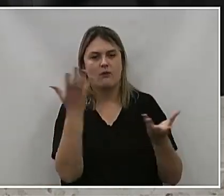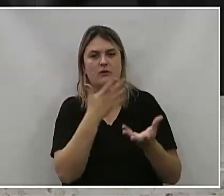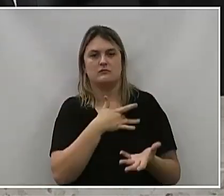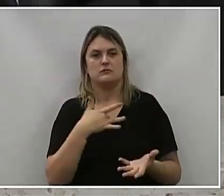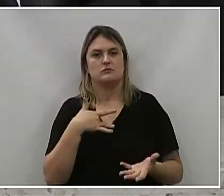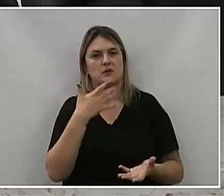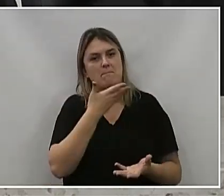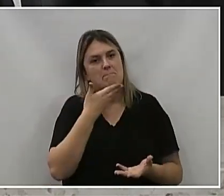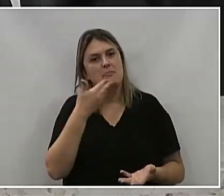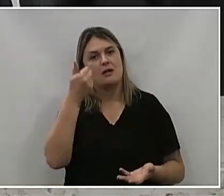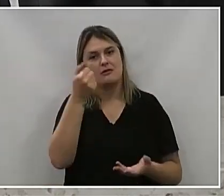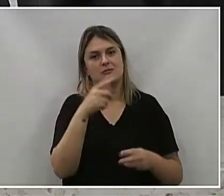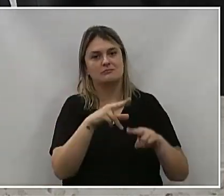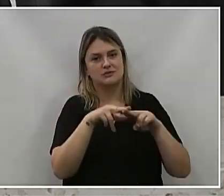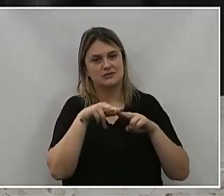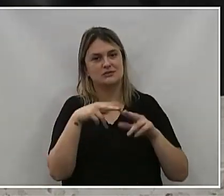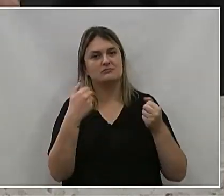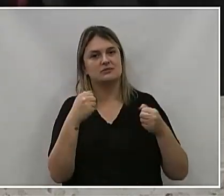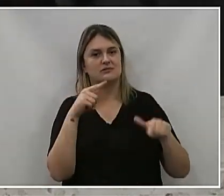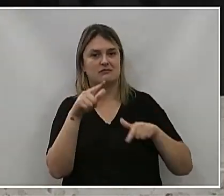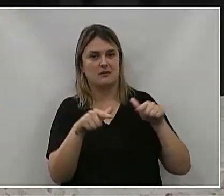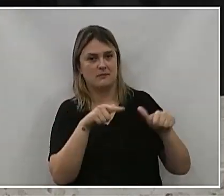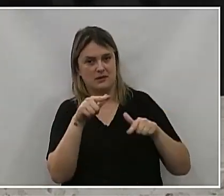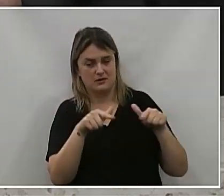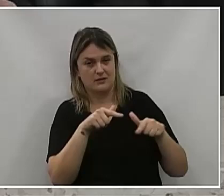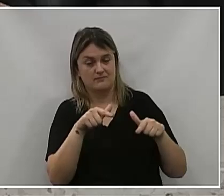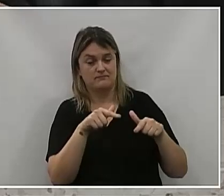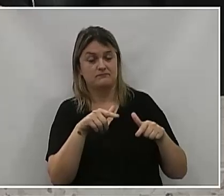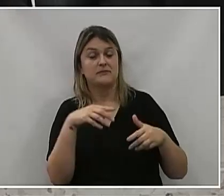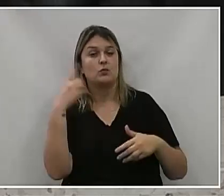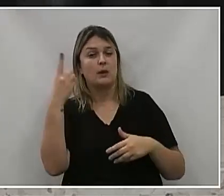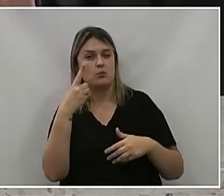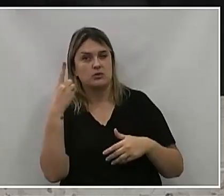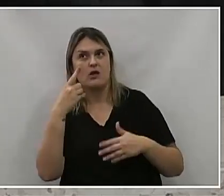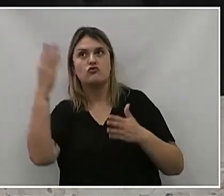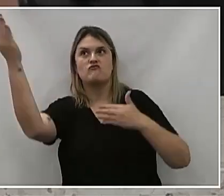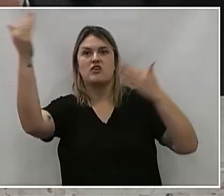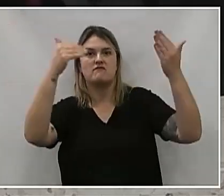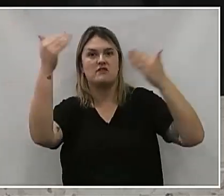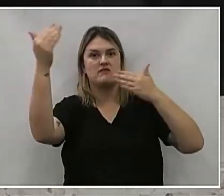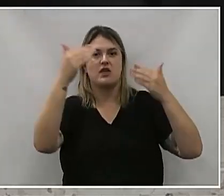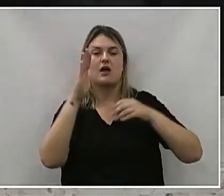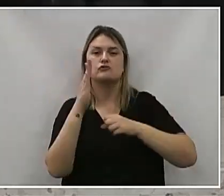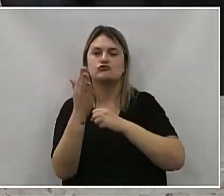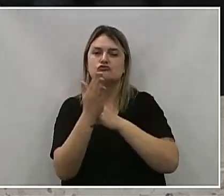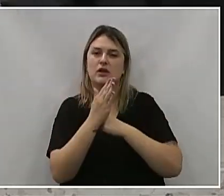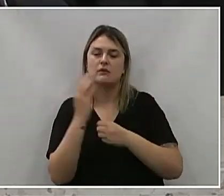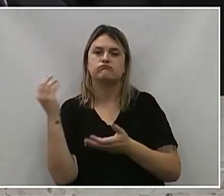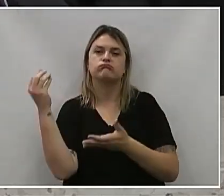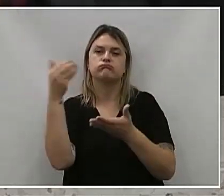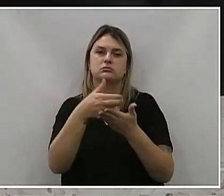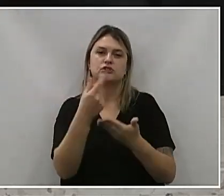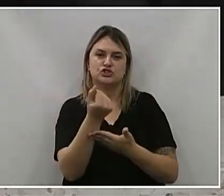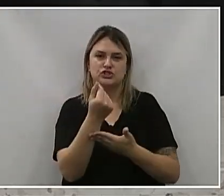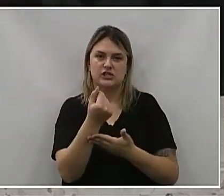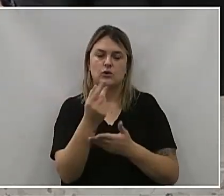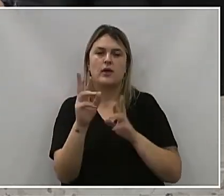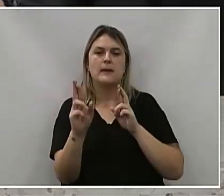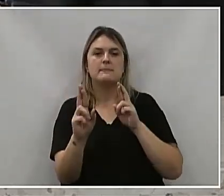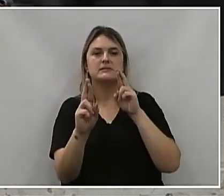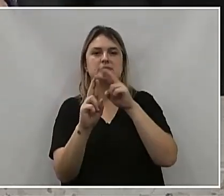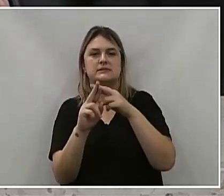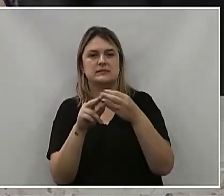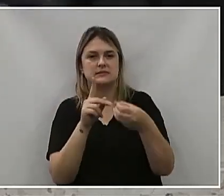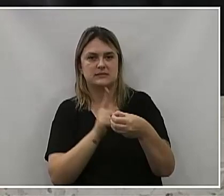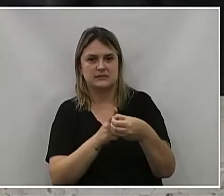saúde melhor. É por isso que nós temos que trabalhar para que deputados venham aqui, trabalhem, tragam dinheiro, representem